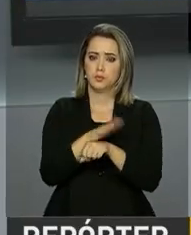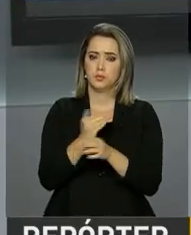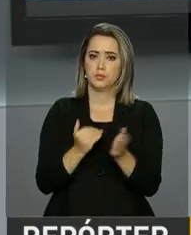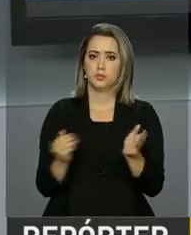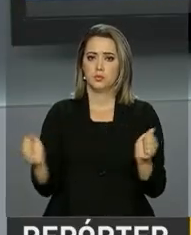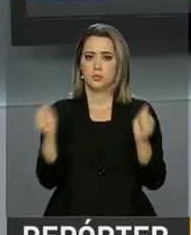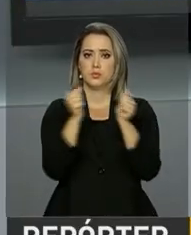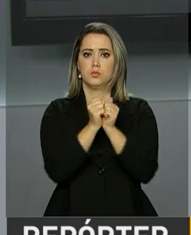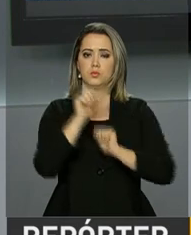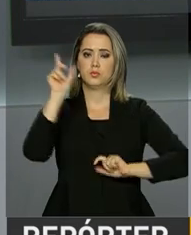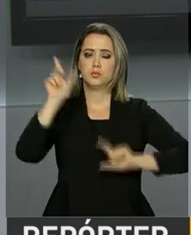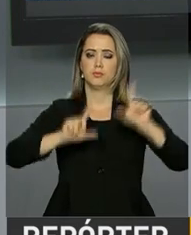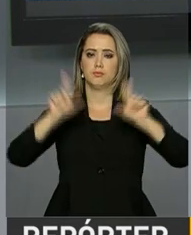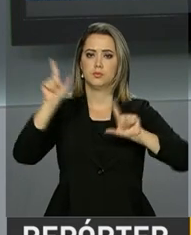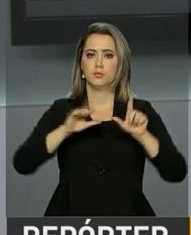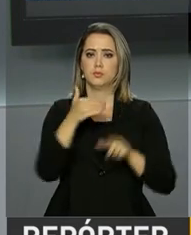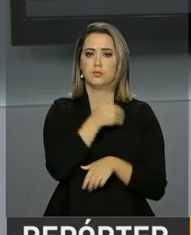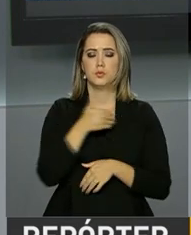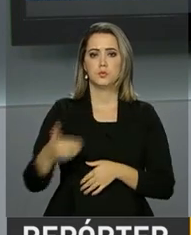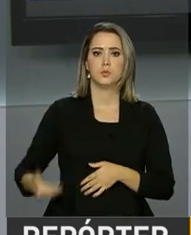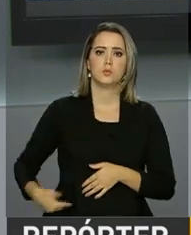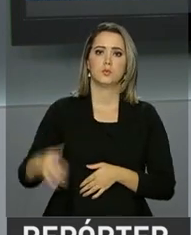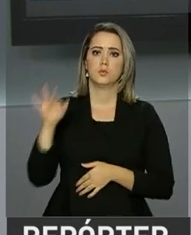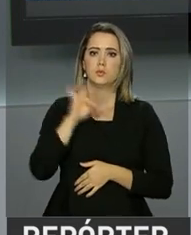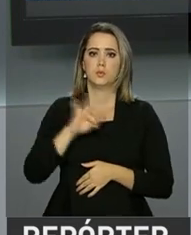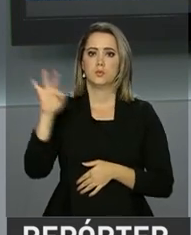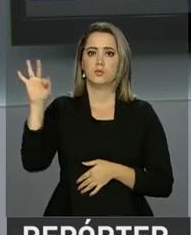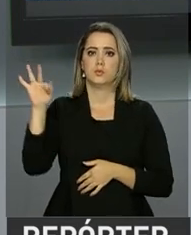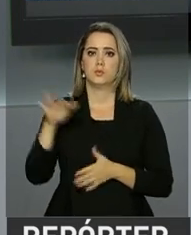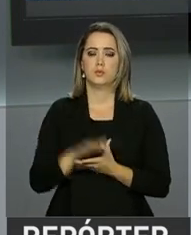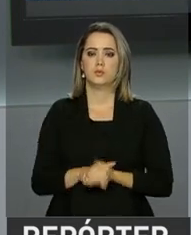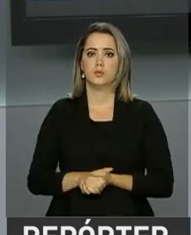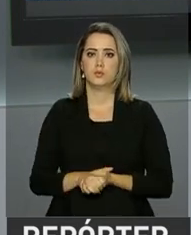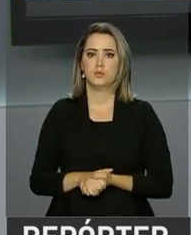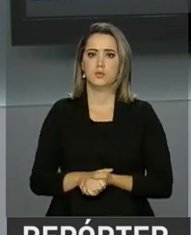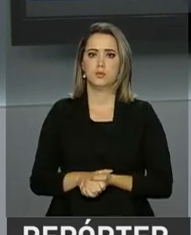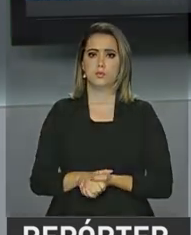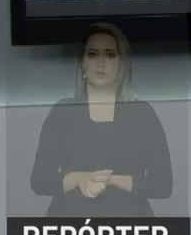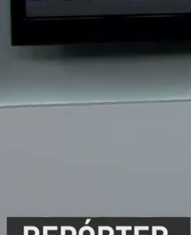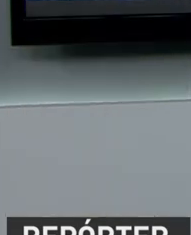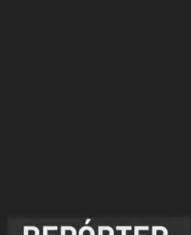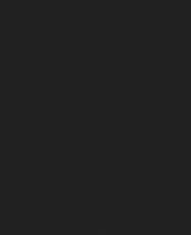noite para você e continue com a gente aqui na NBR a TV do Governo